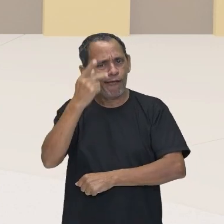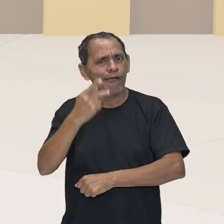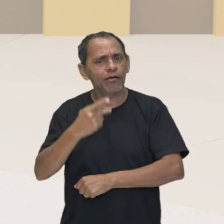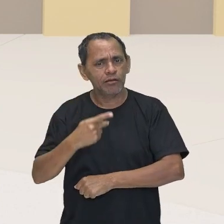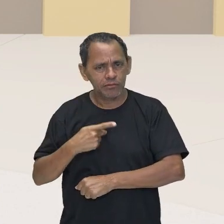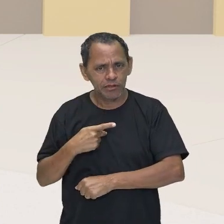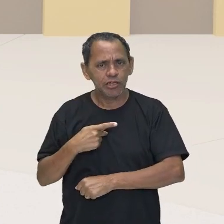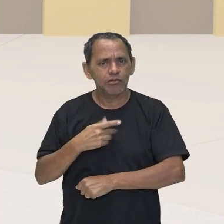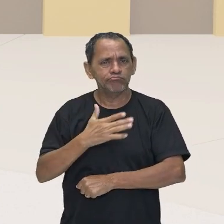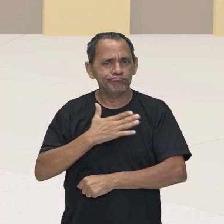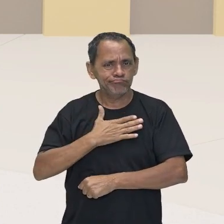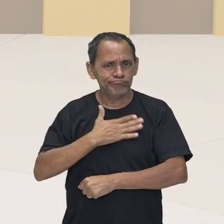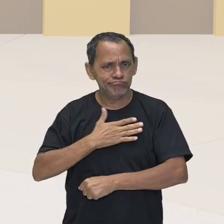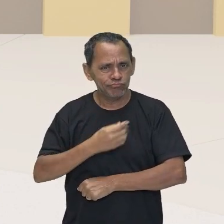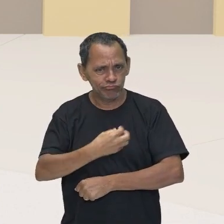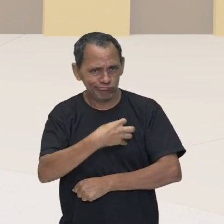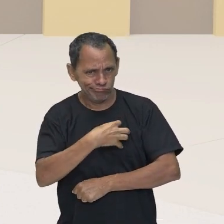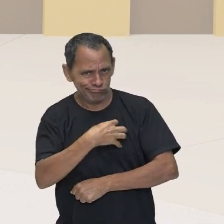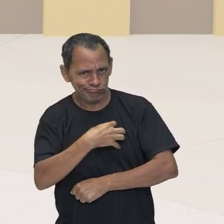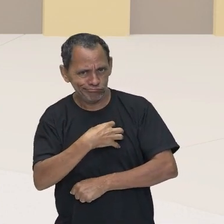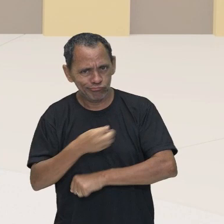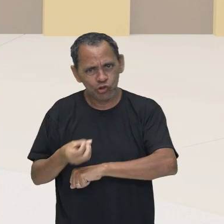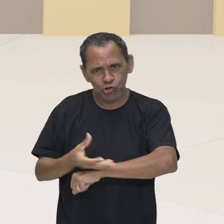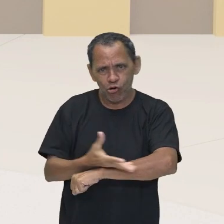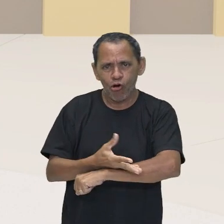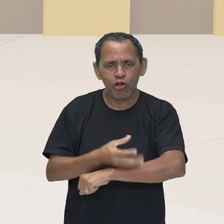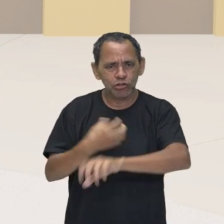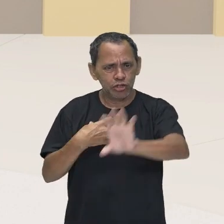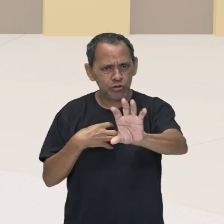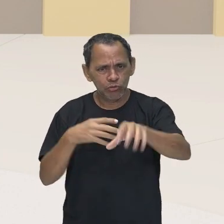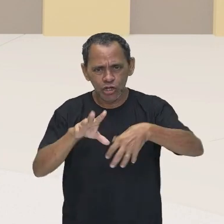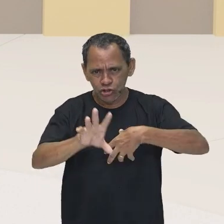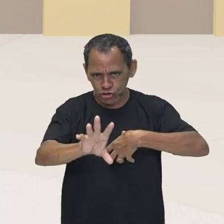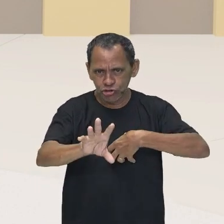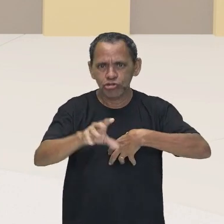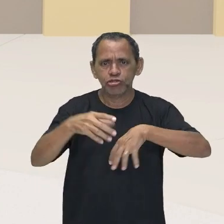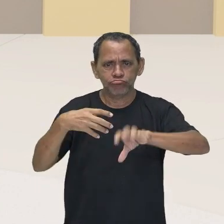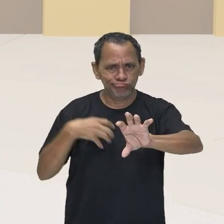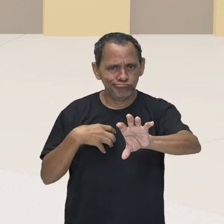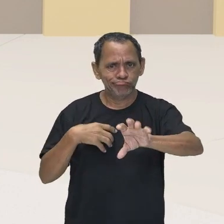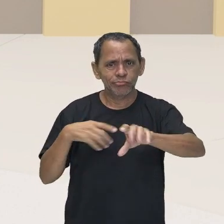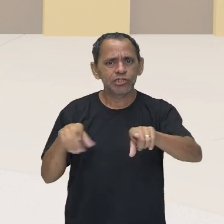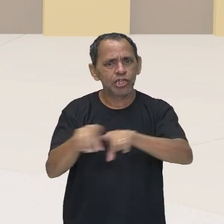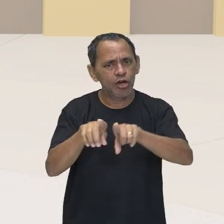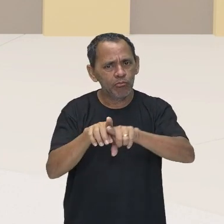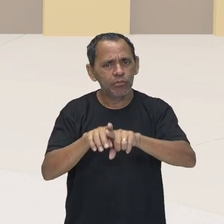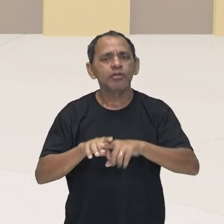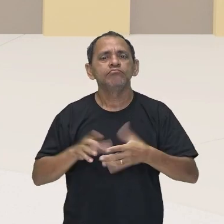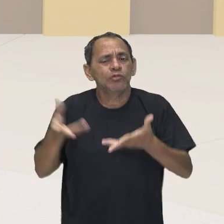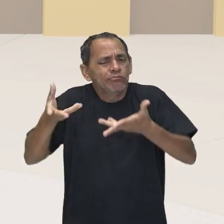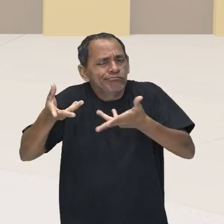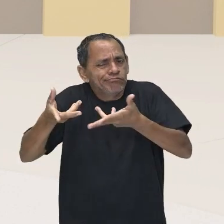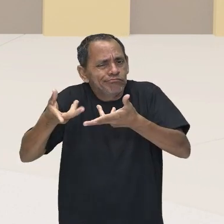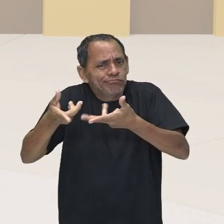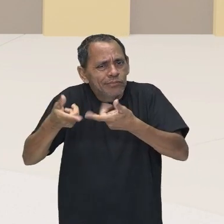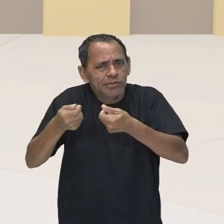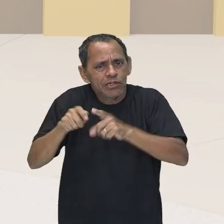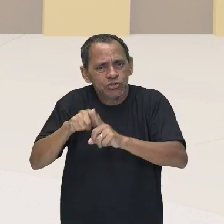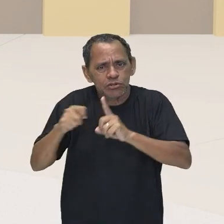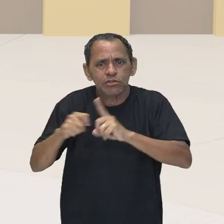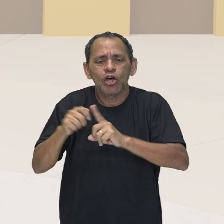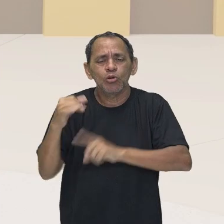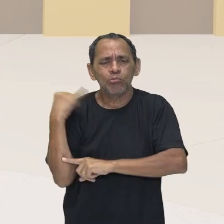de outras pessoas. Ter empatia, e ela é uma habilidade social muito importante. Então, a inteligência